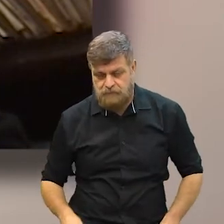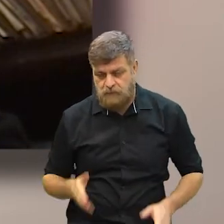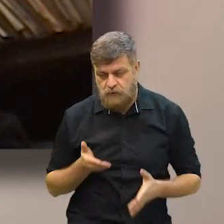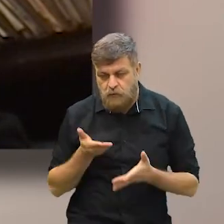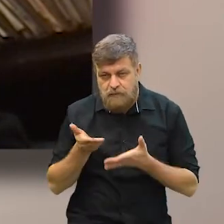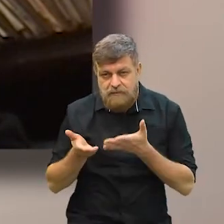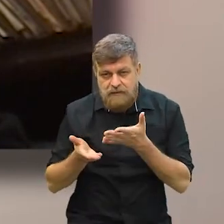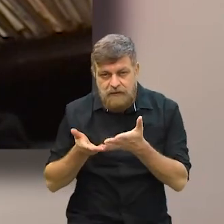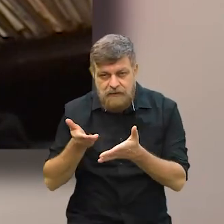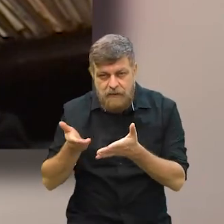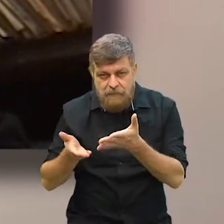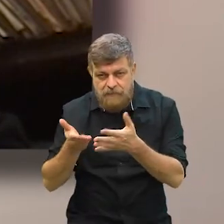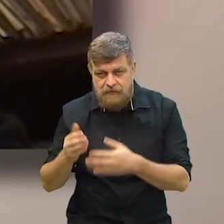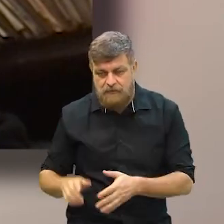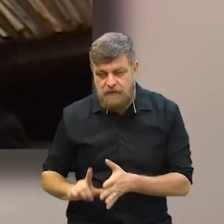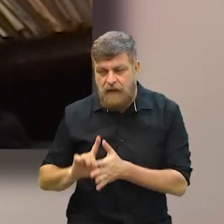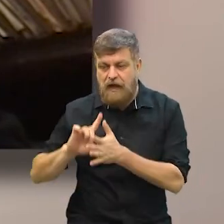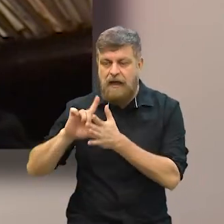o tratamento